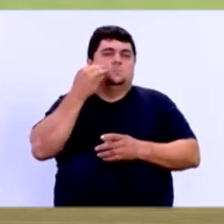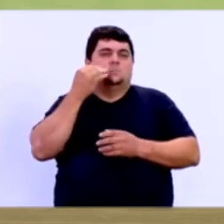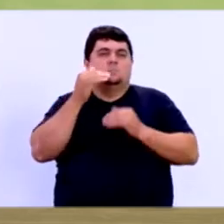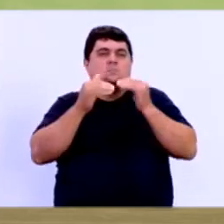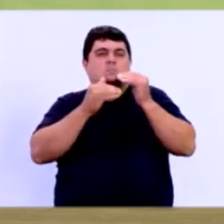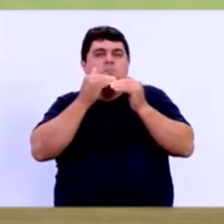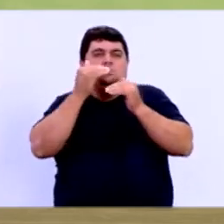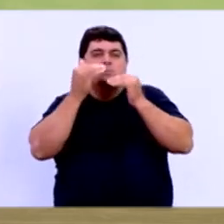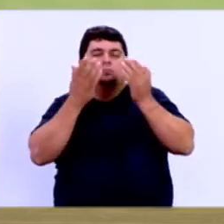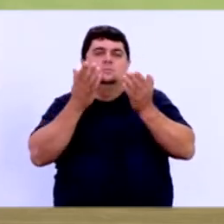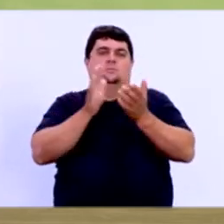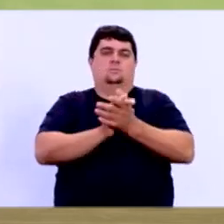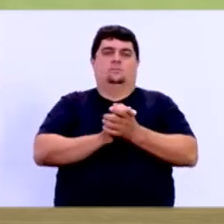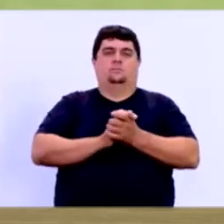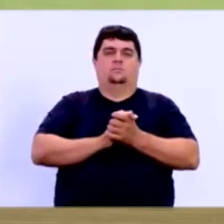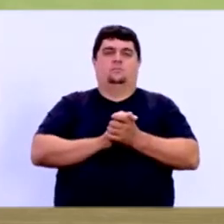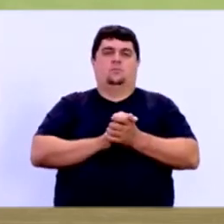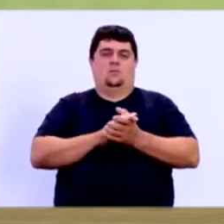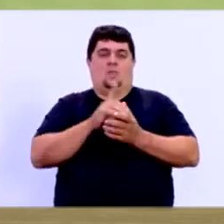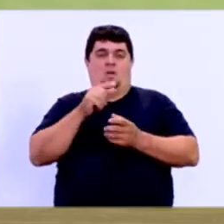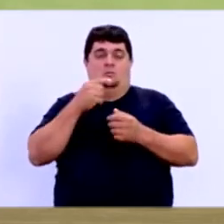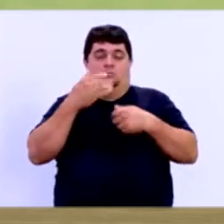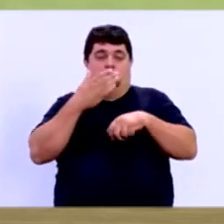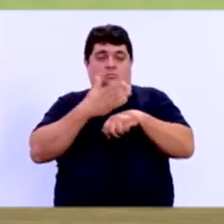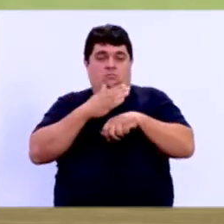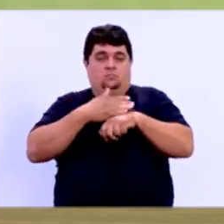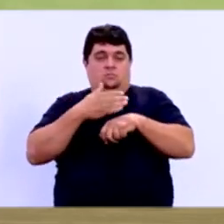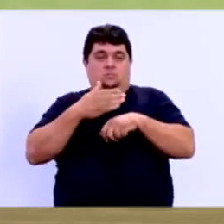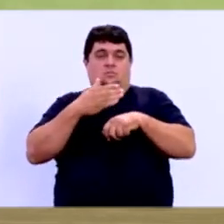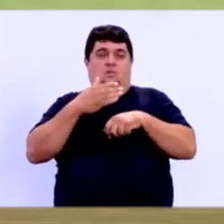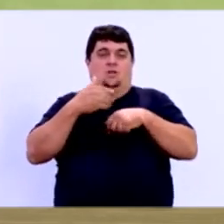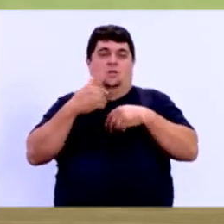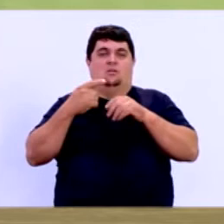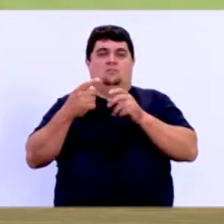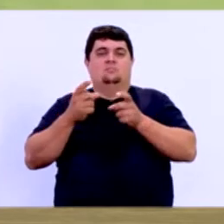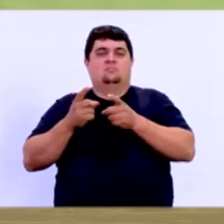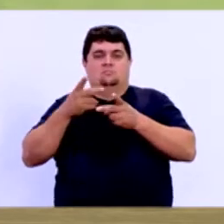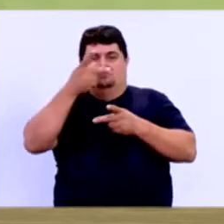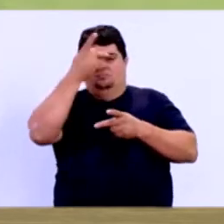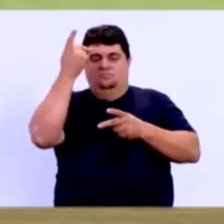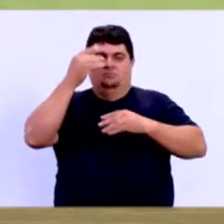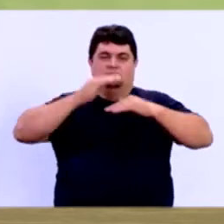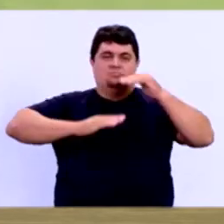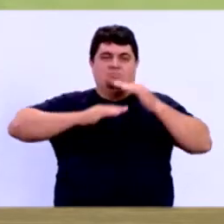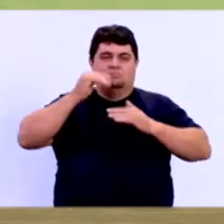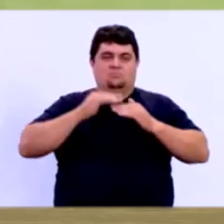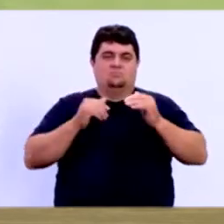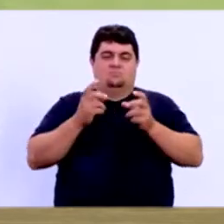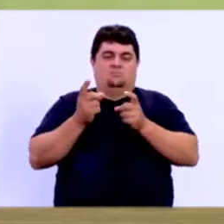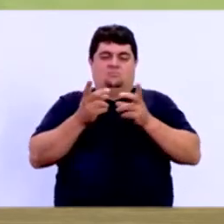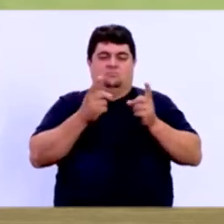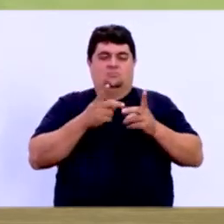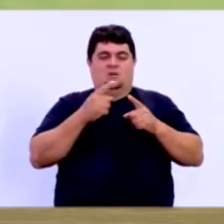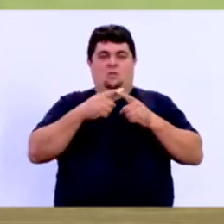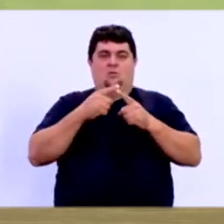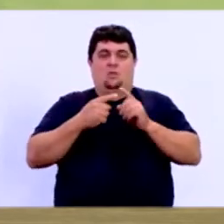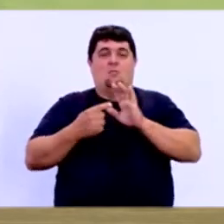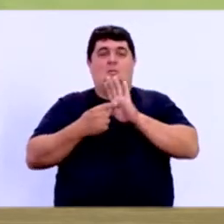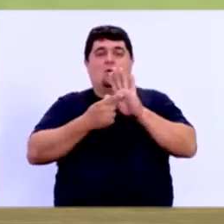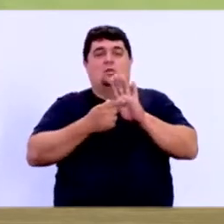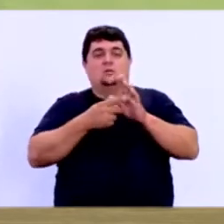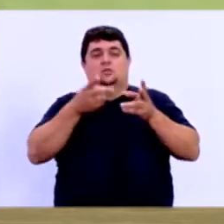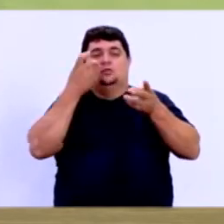comprar aquele produto. Então, todo esse treinamento tem que ser oferecido aos vendedores para que eles possam estar proporcionando aos clientes